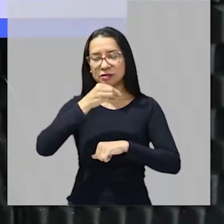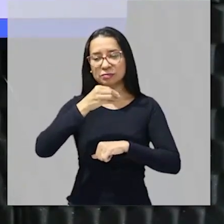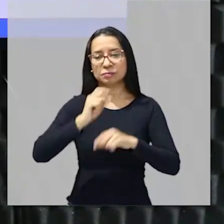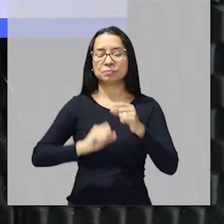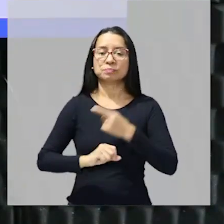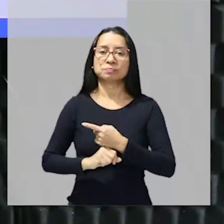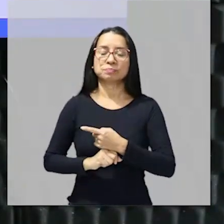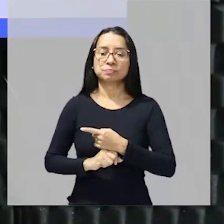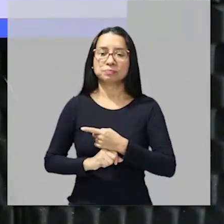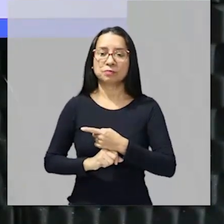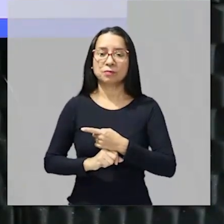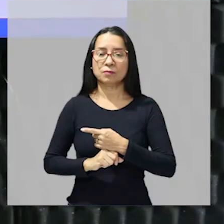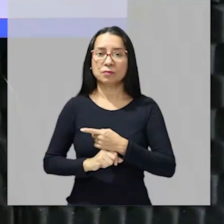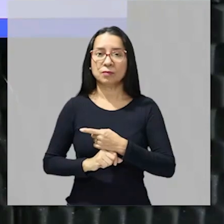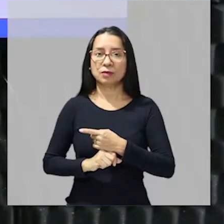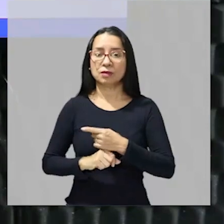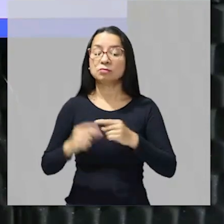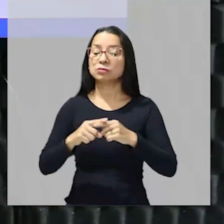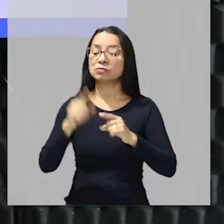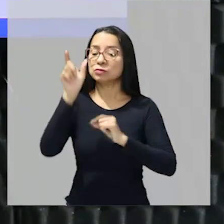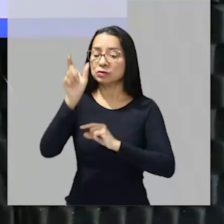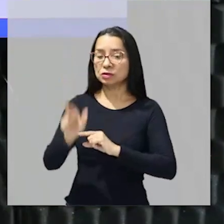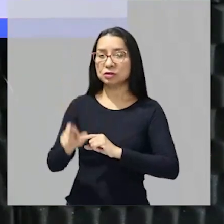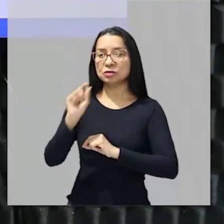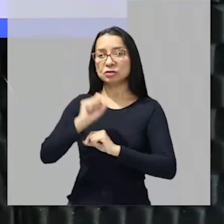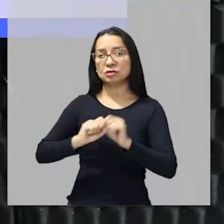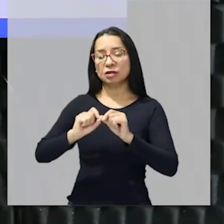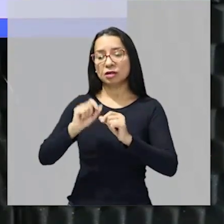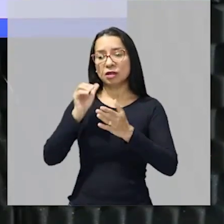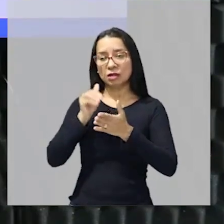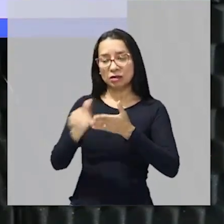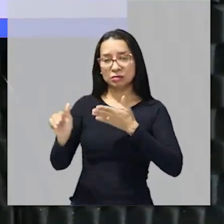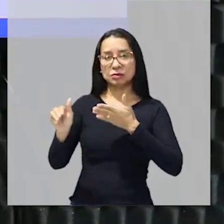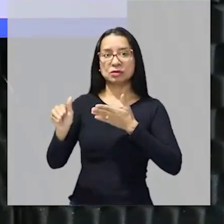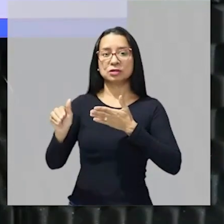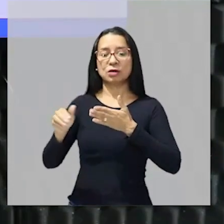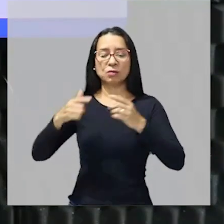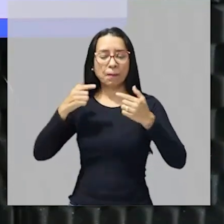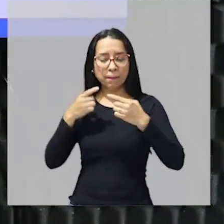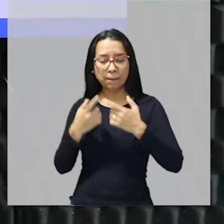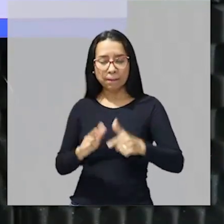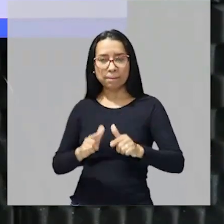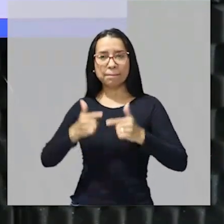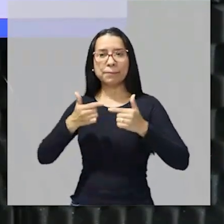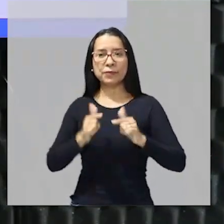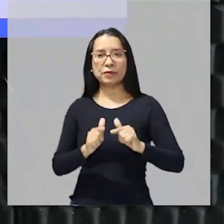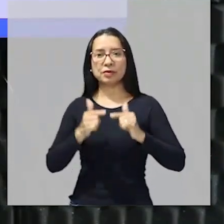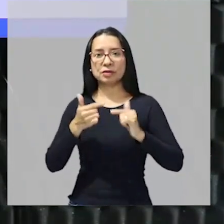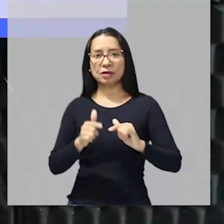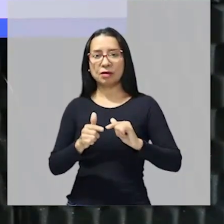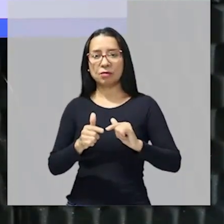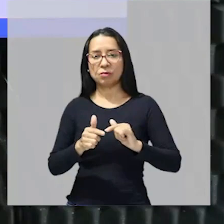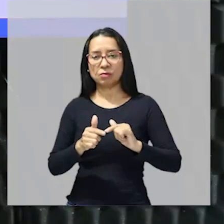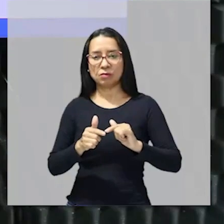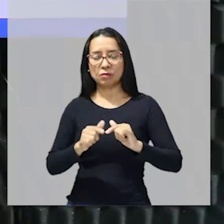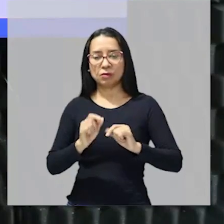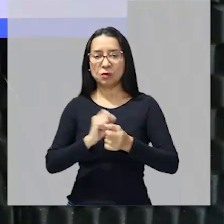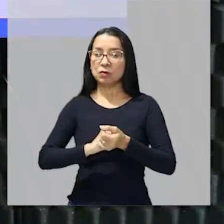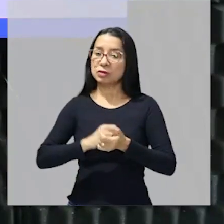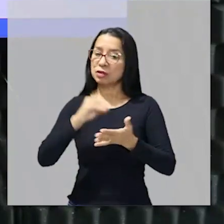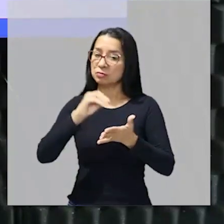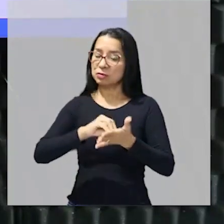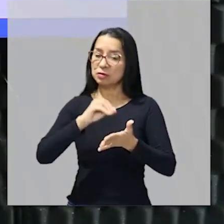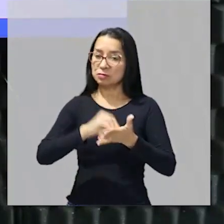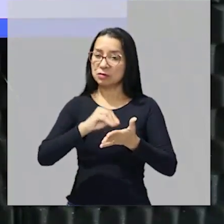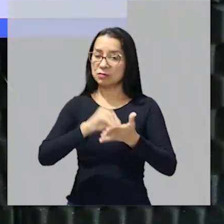vulneráveis diante do quê? Diante da eliminação, diante da perseguição, diante da intolerância. Então, os